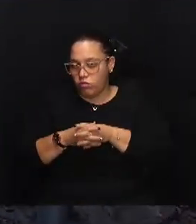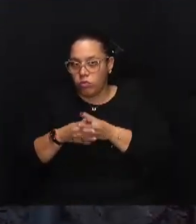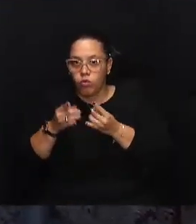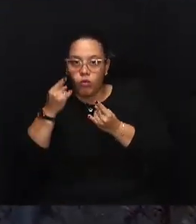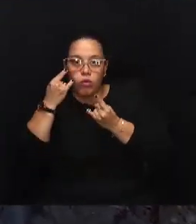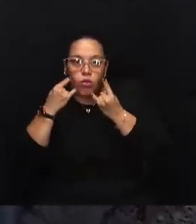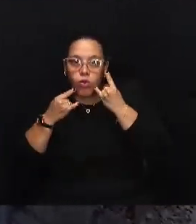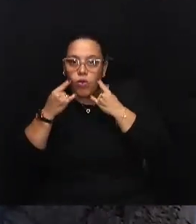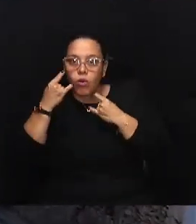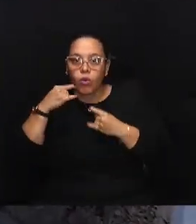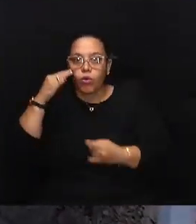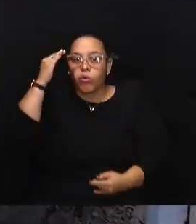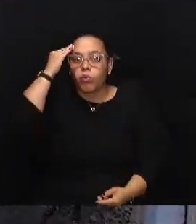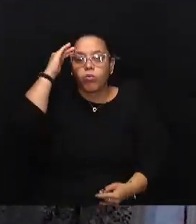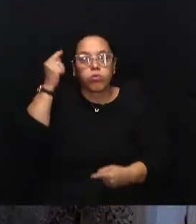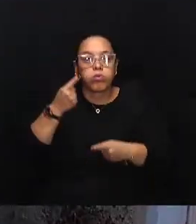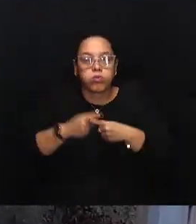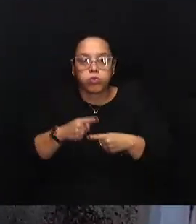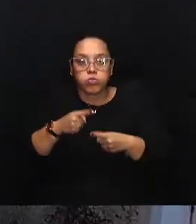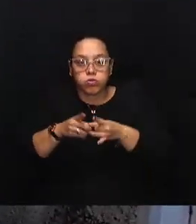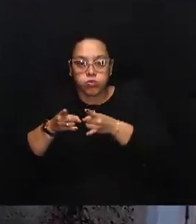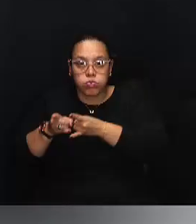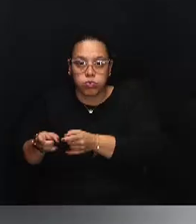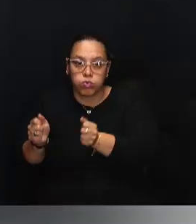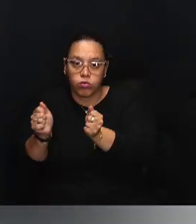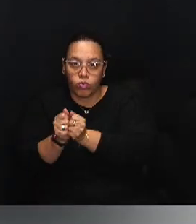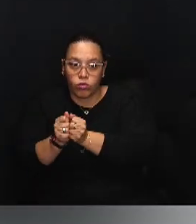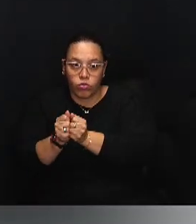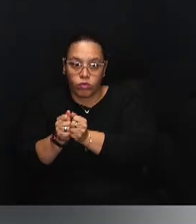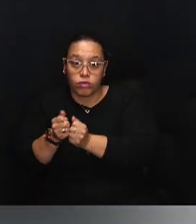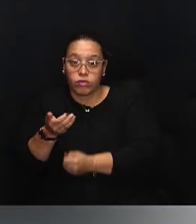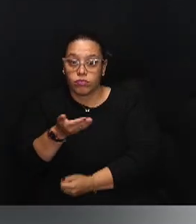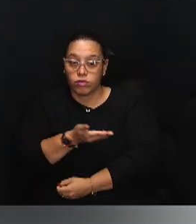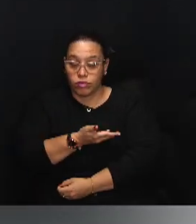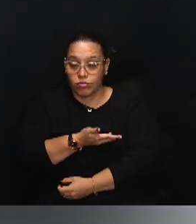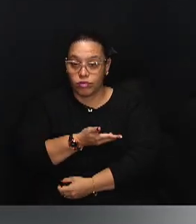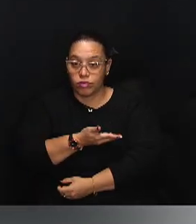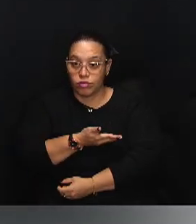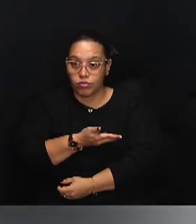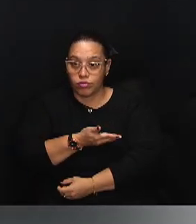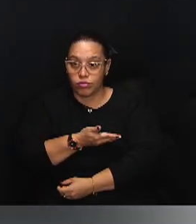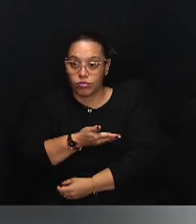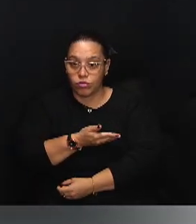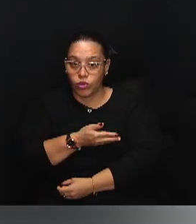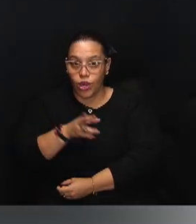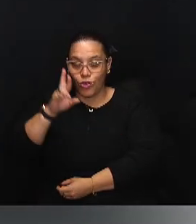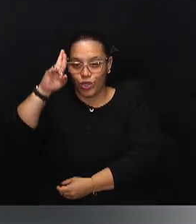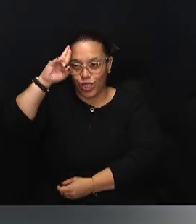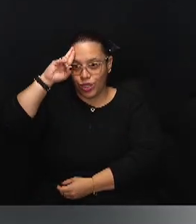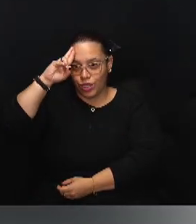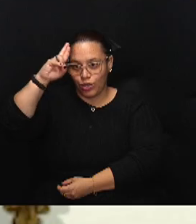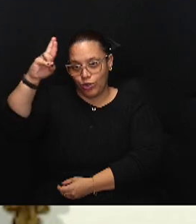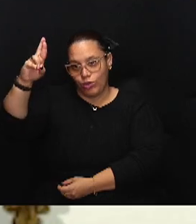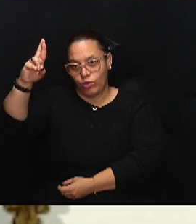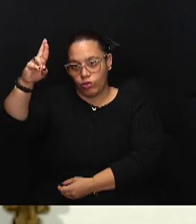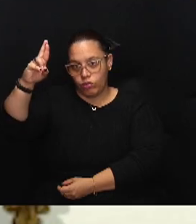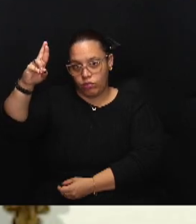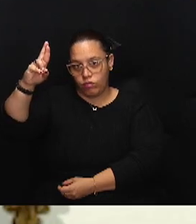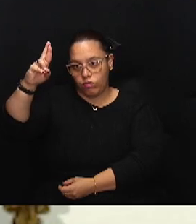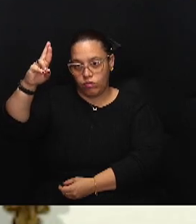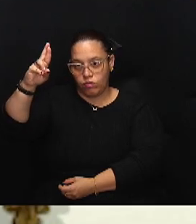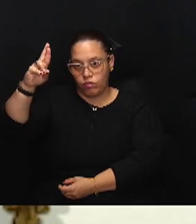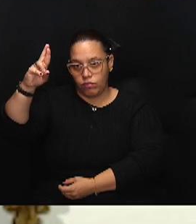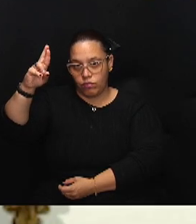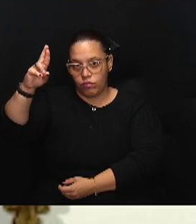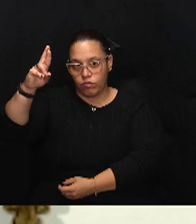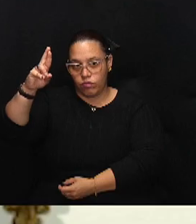para entenderem por que ele está sepultado ao lado do Barão Geraldo de Rezende, que era o seu senhor. Então ele era o